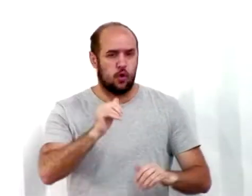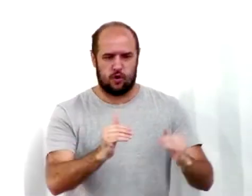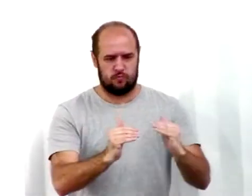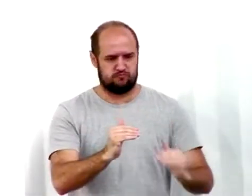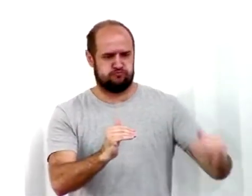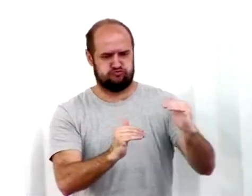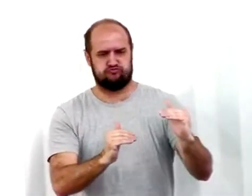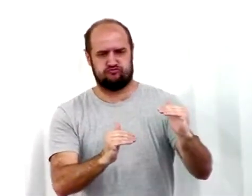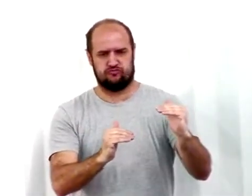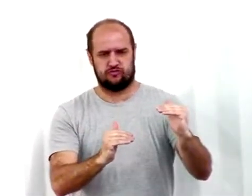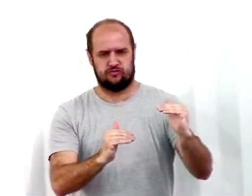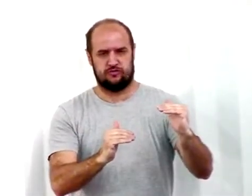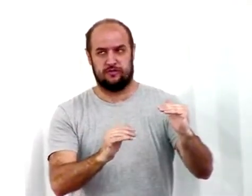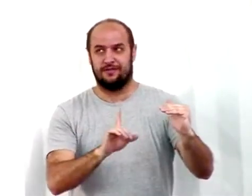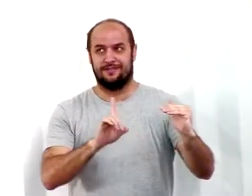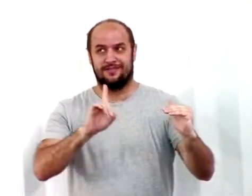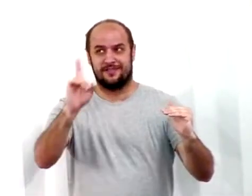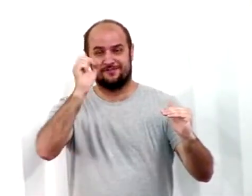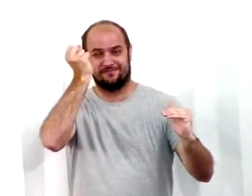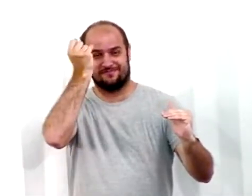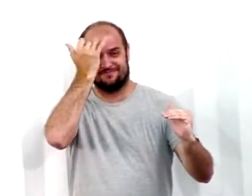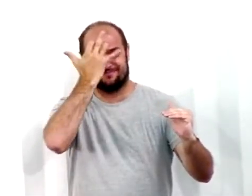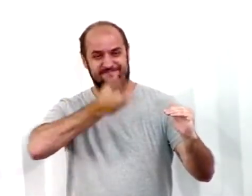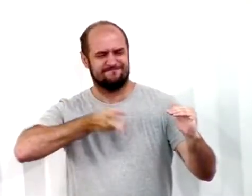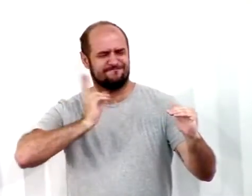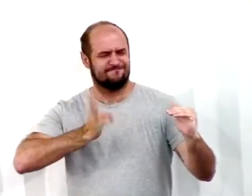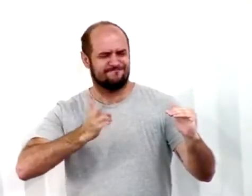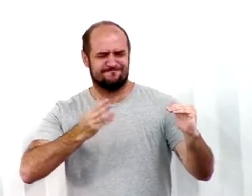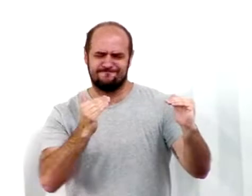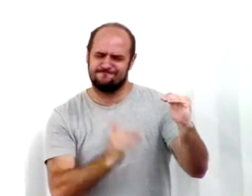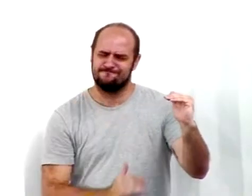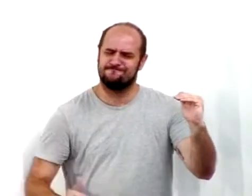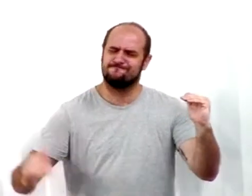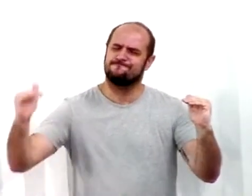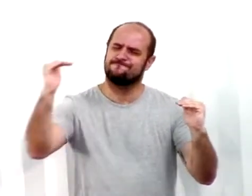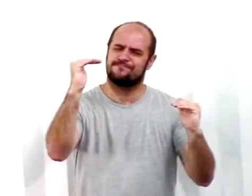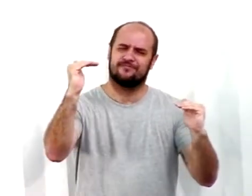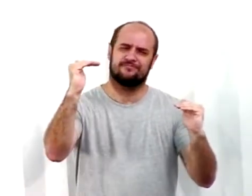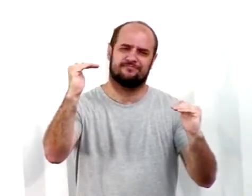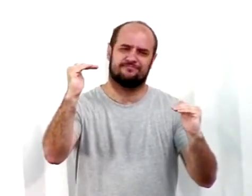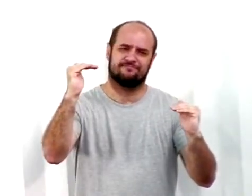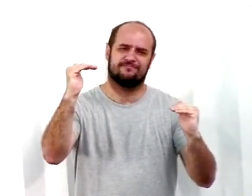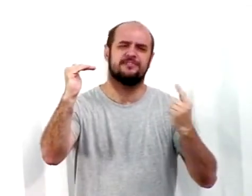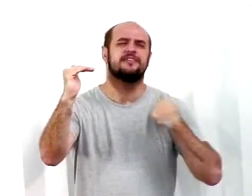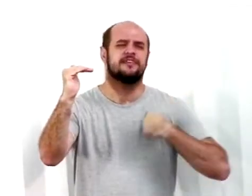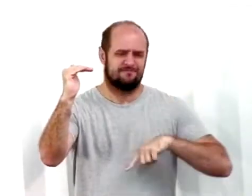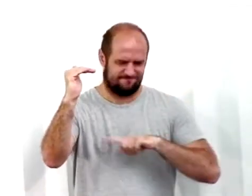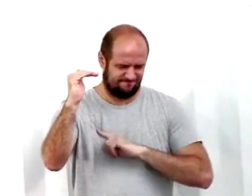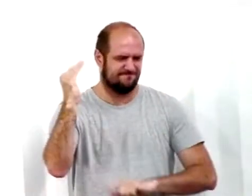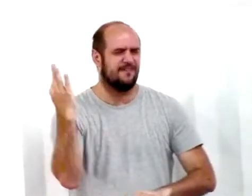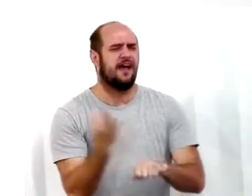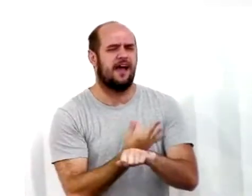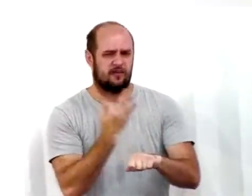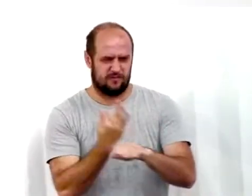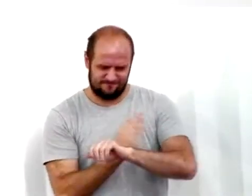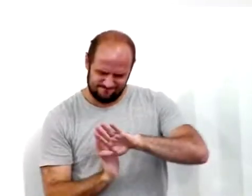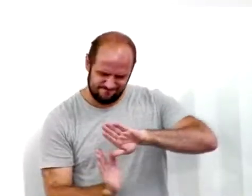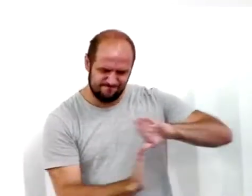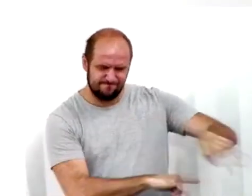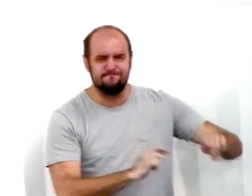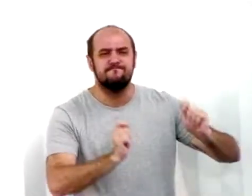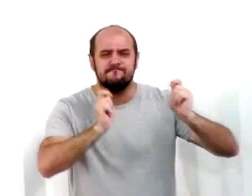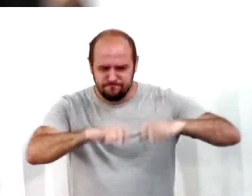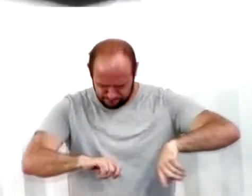forte do que o poder da graça de Deus através de Cristo Jesus para dizermos não ao pecado. E juntamente com